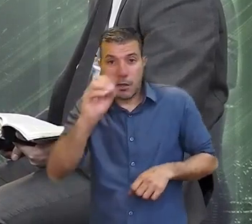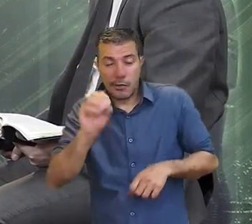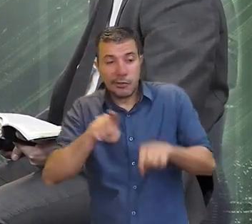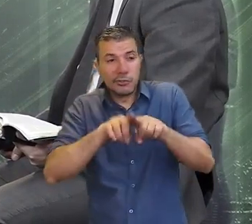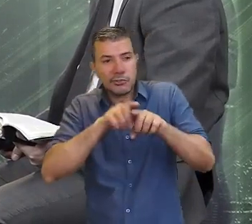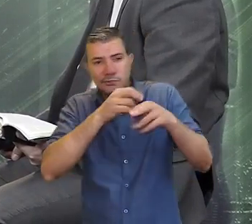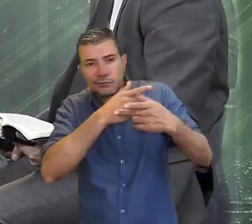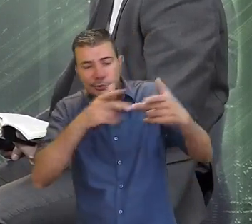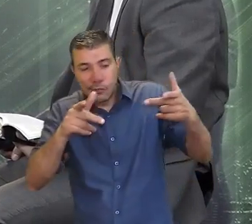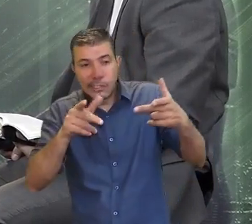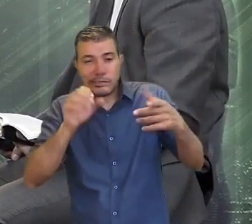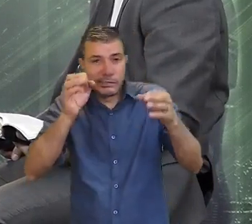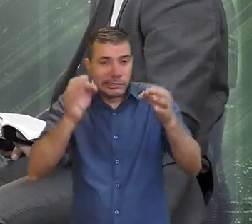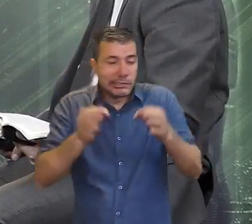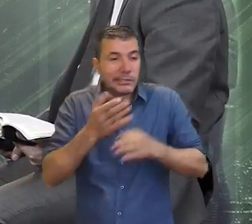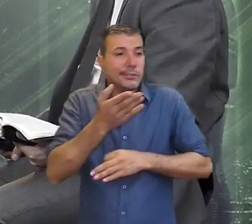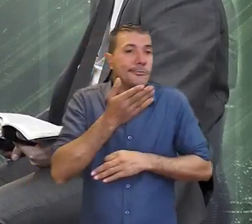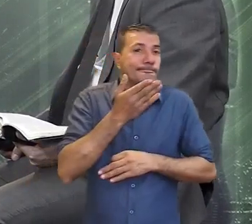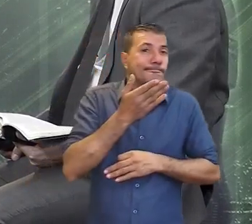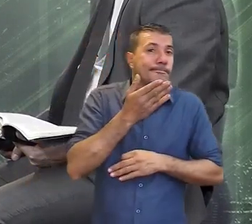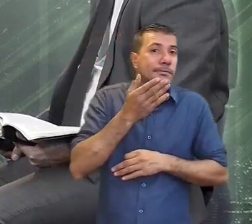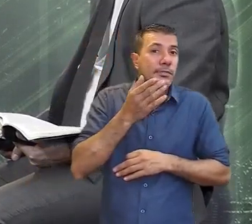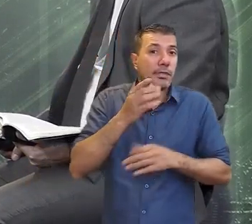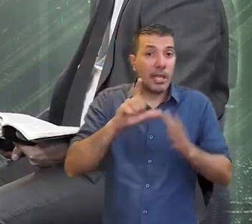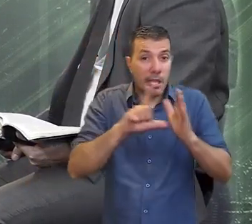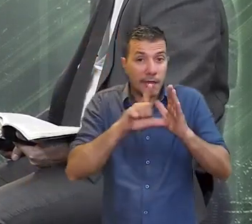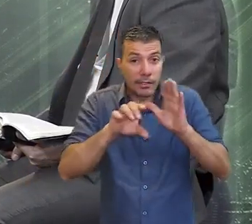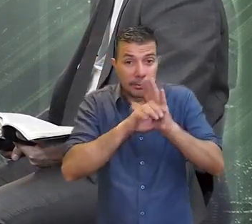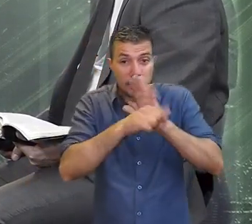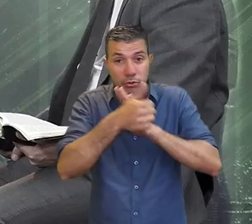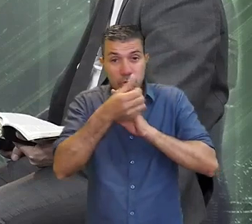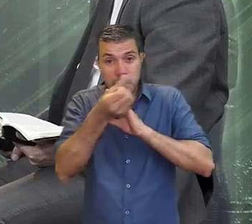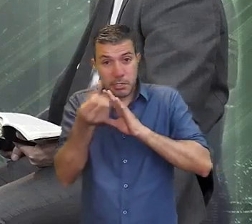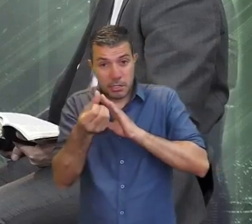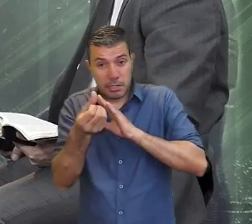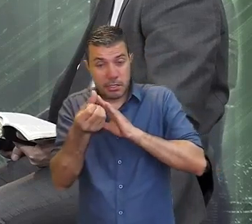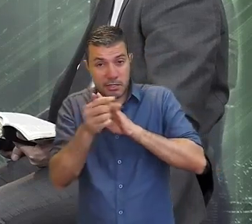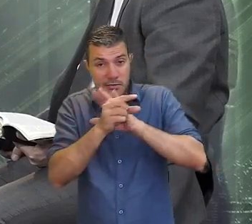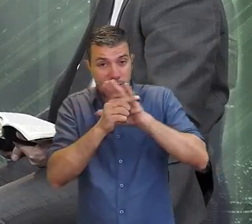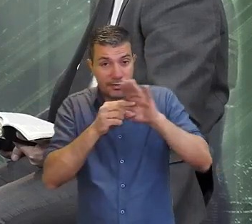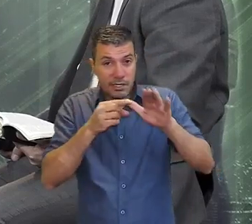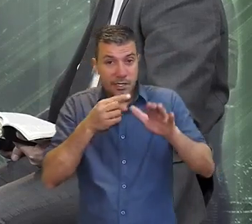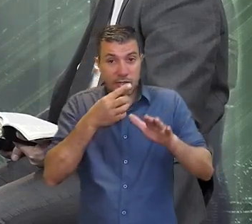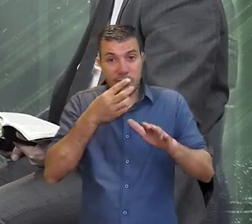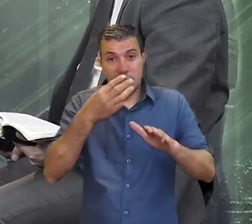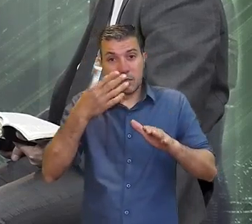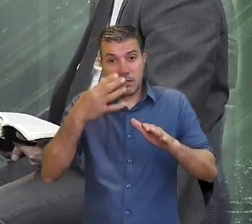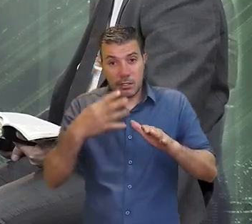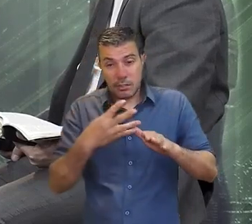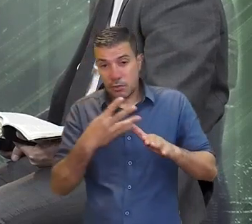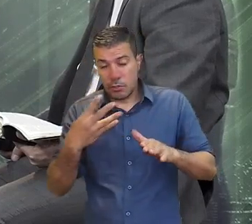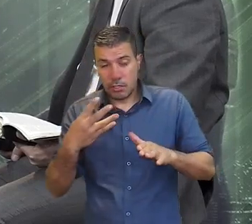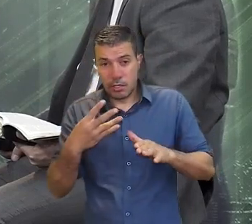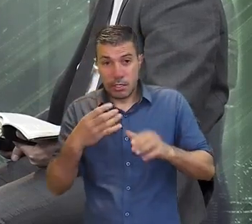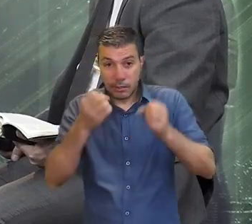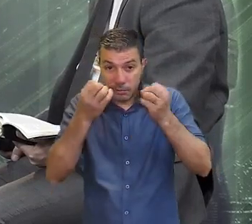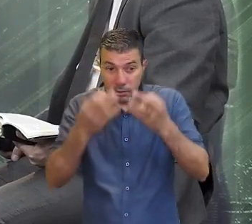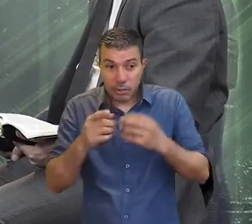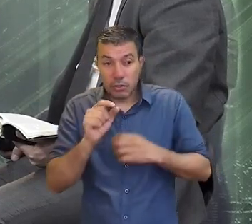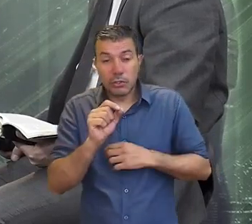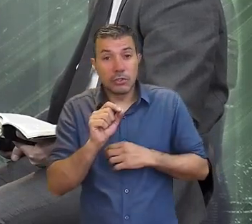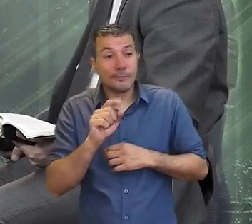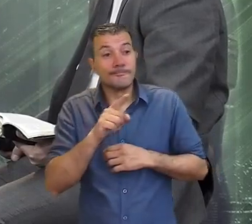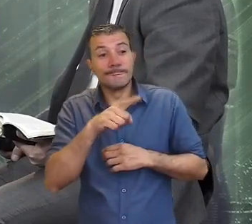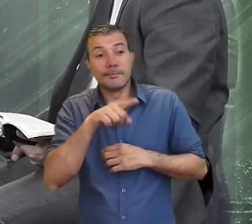demais também, com certeza, conforme Levíticos, no capítulo 16, 3 e 4, diz assim, olha,